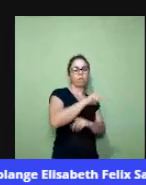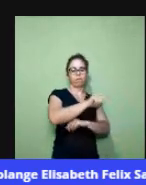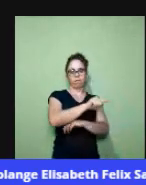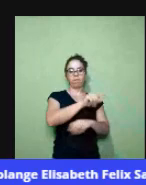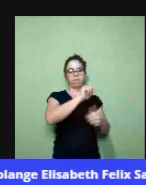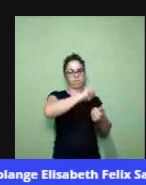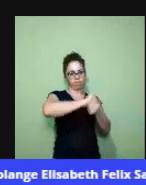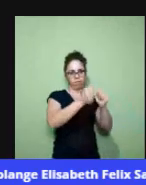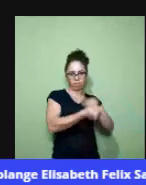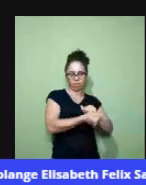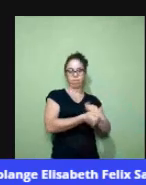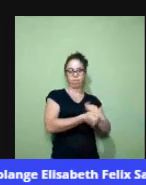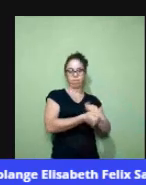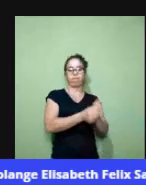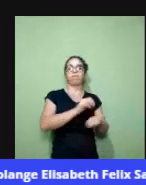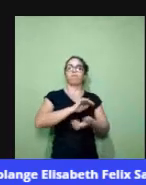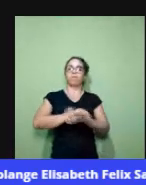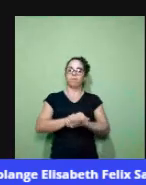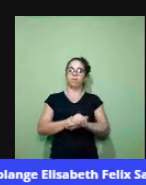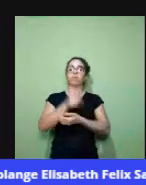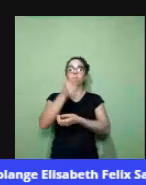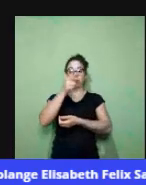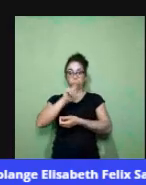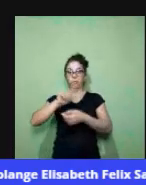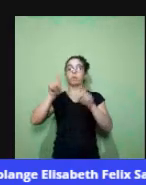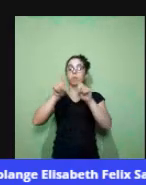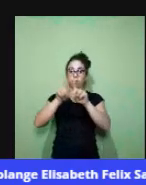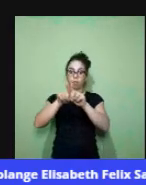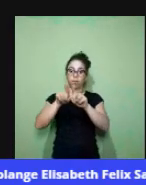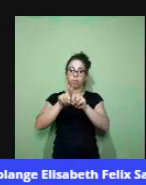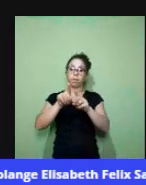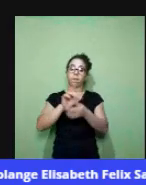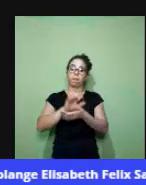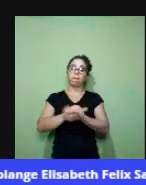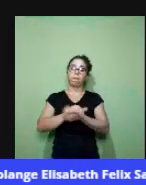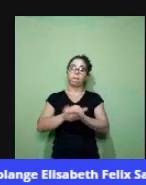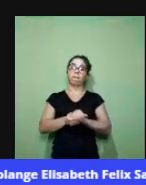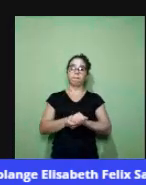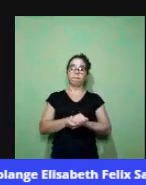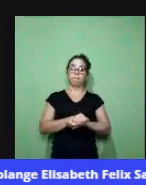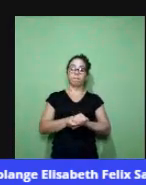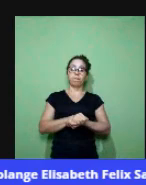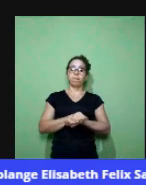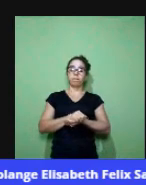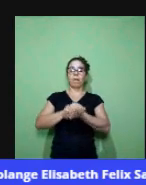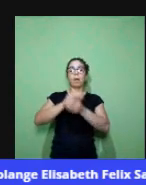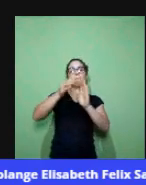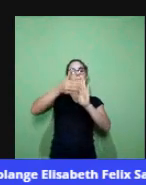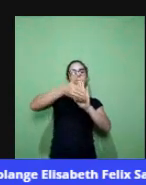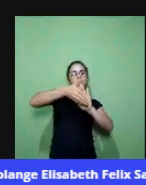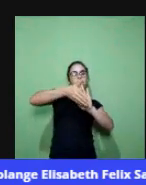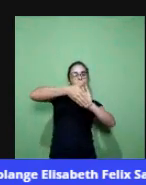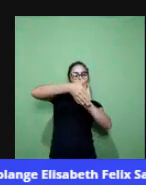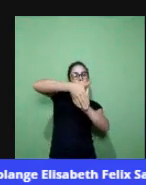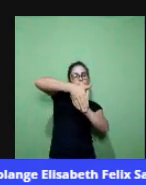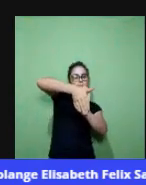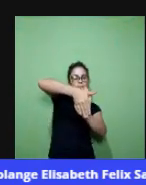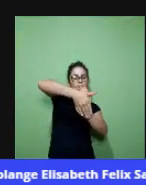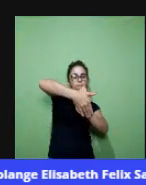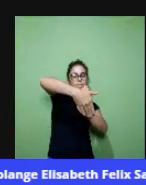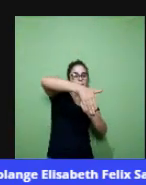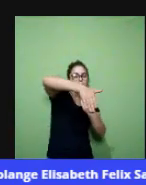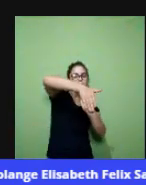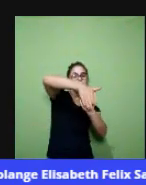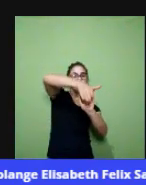que ele tem, quais as necessidades e elaboramos um material específico para ele. Uma outra situação que a gente